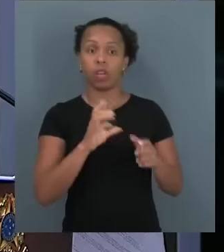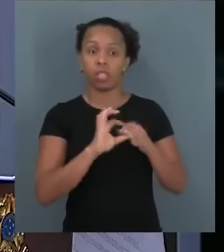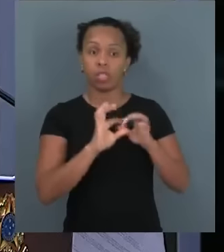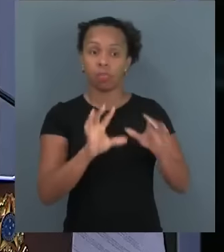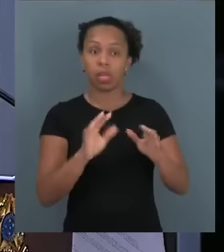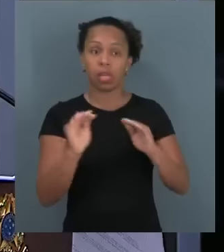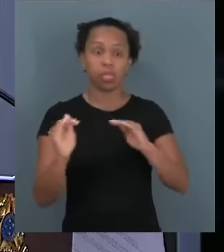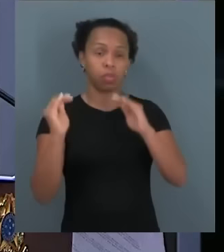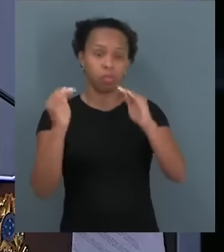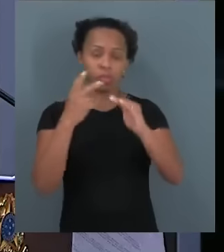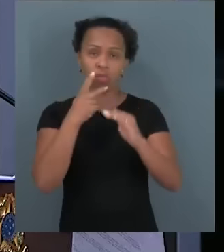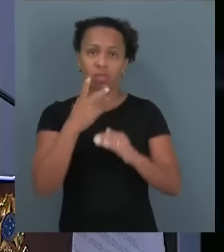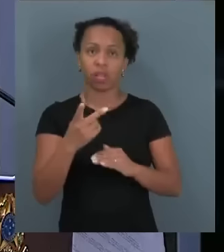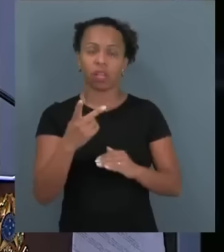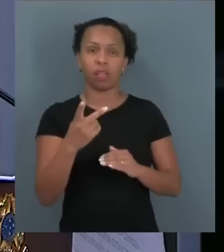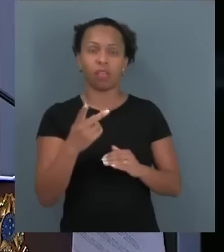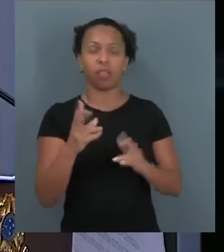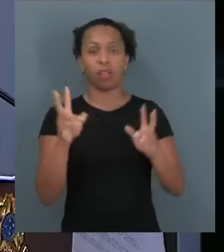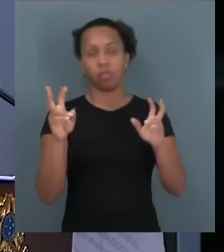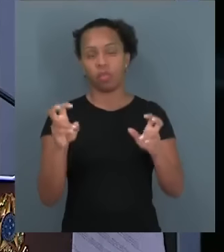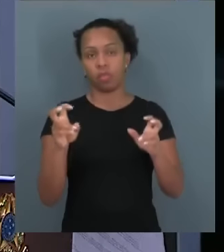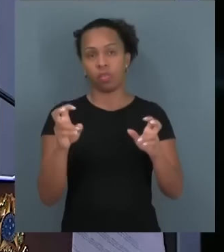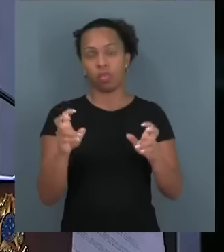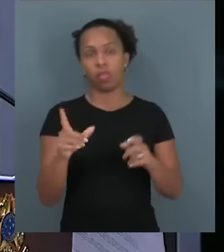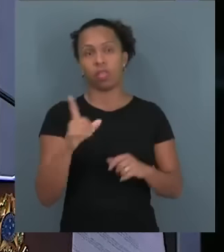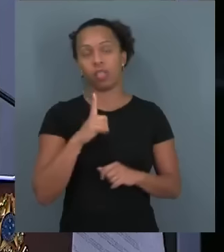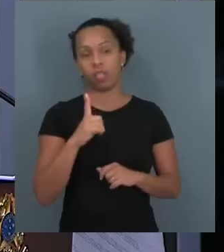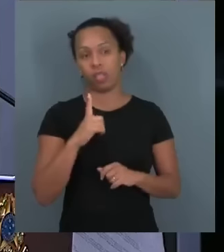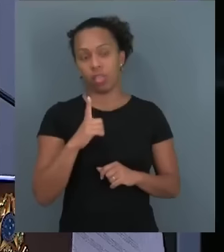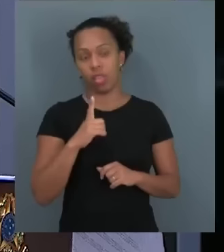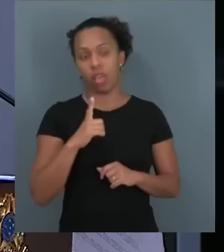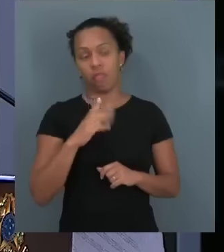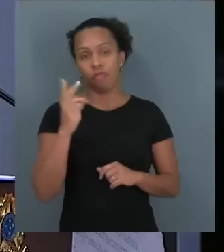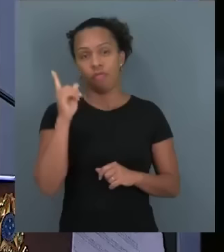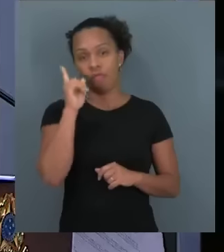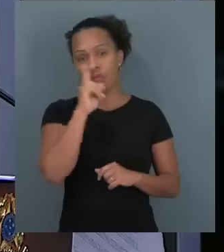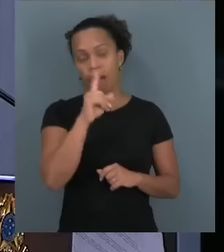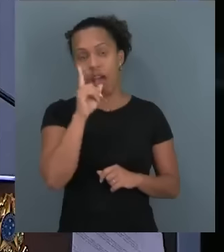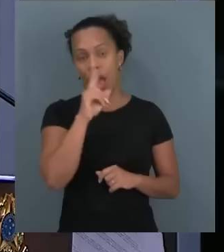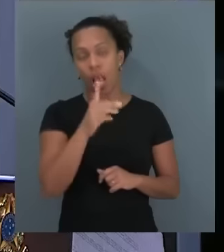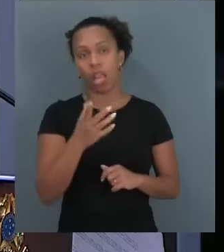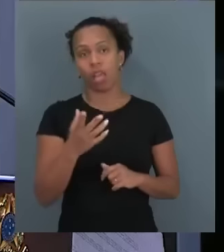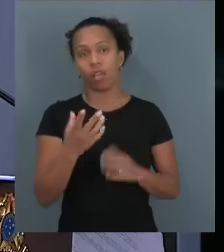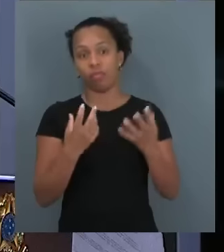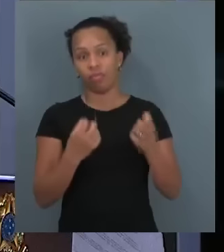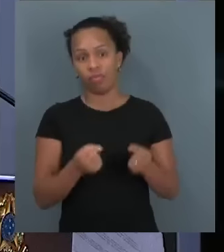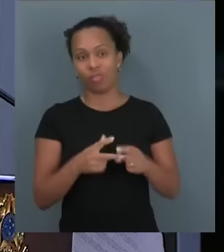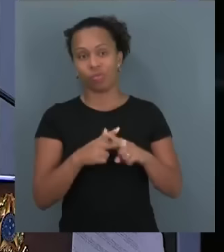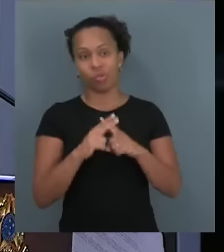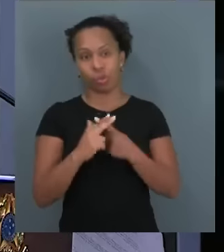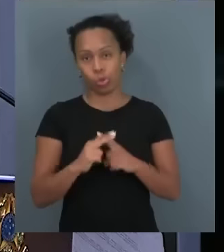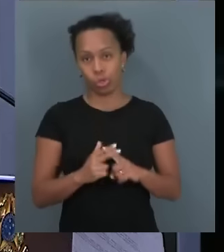autoridades dissessem, abro aspas, houve um equívoco, vamos corrigir.